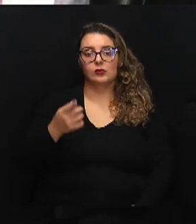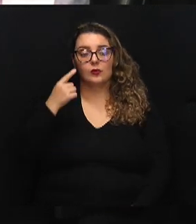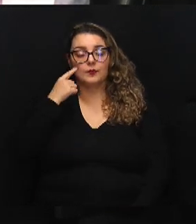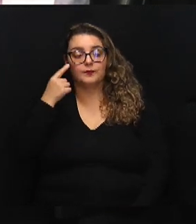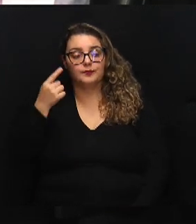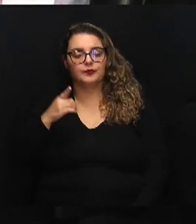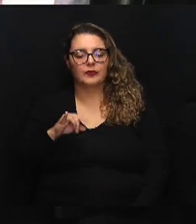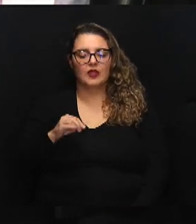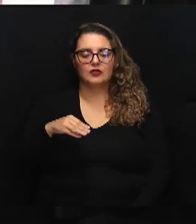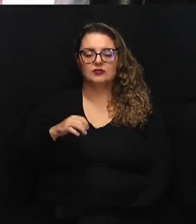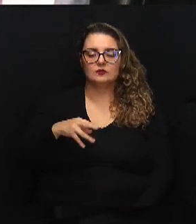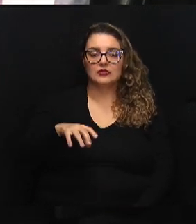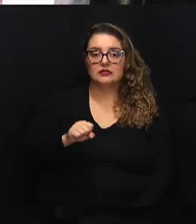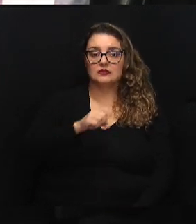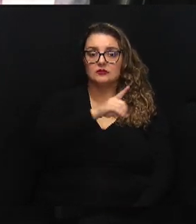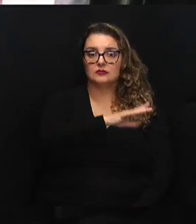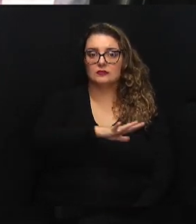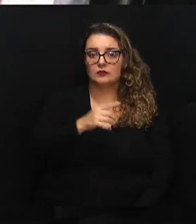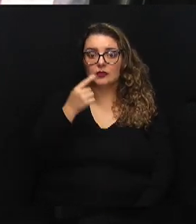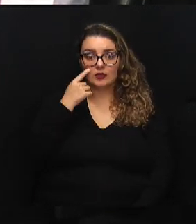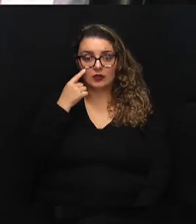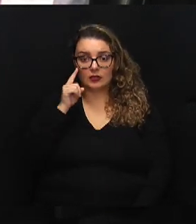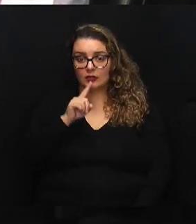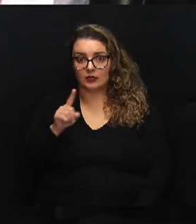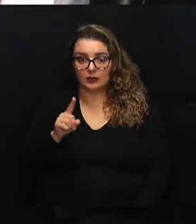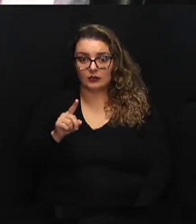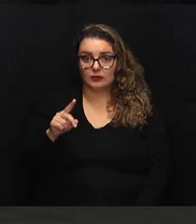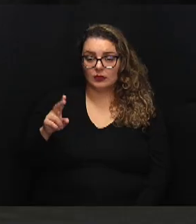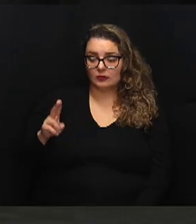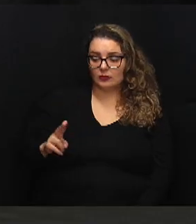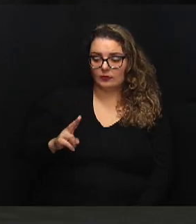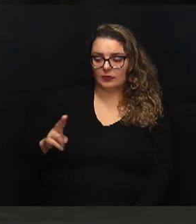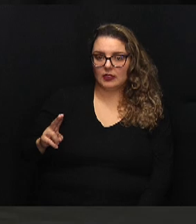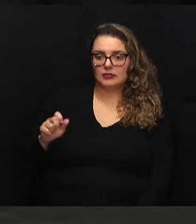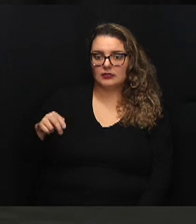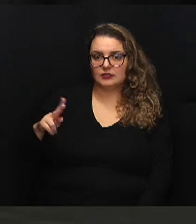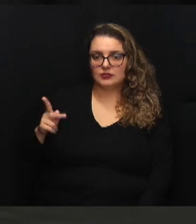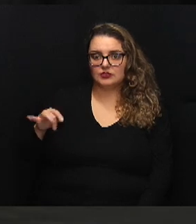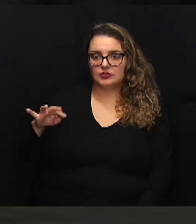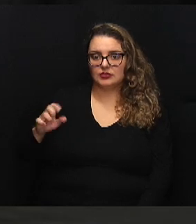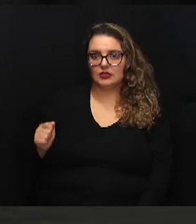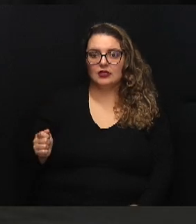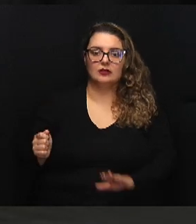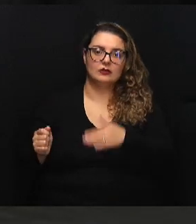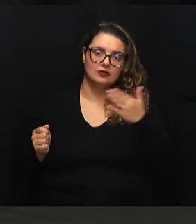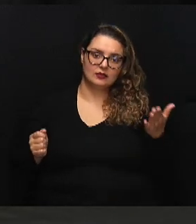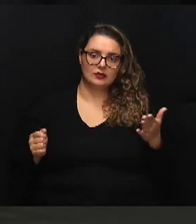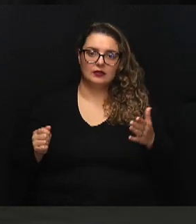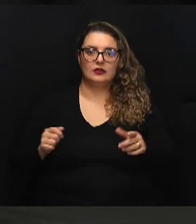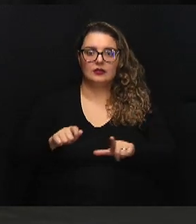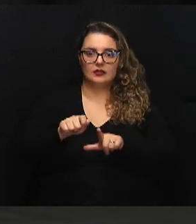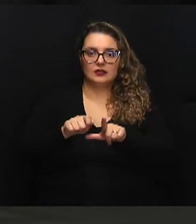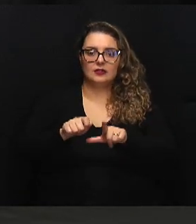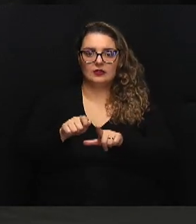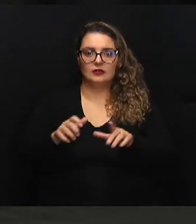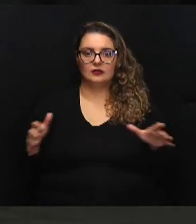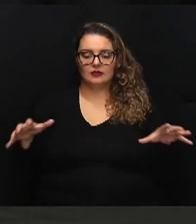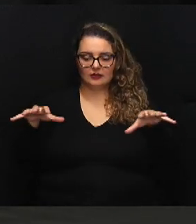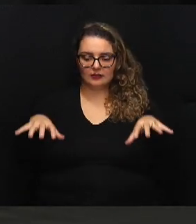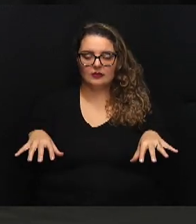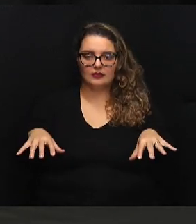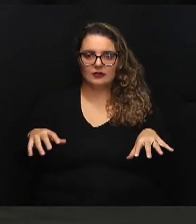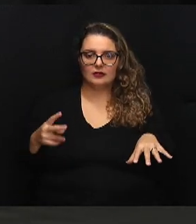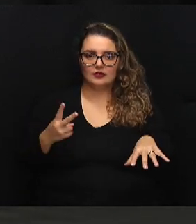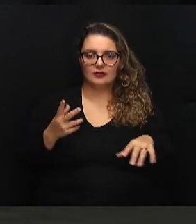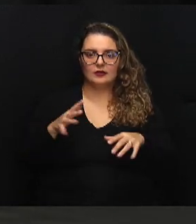do distrito, que olha, gente, não é só do lado da Padre Anchieta, o distrito também é do outro lado da Anhanguera, né? Seriam 2